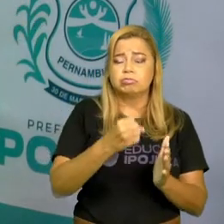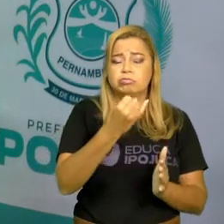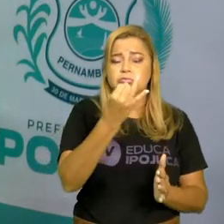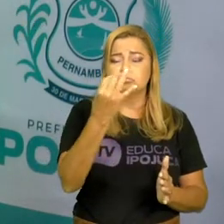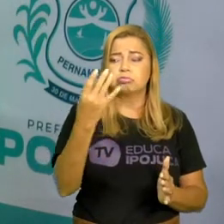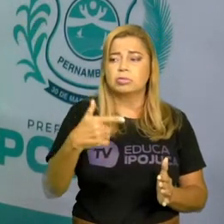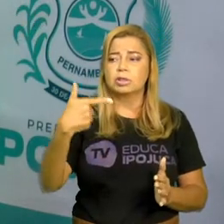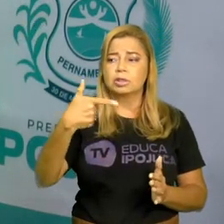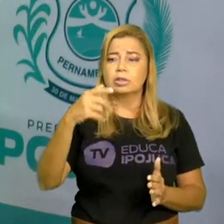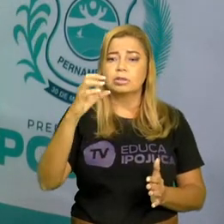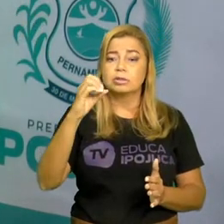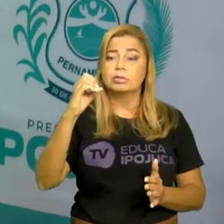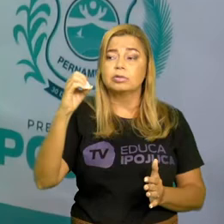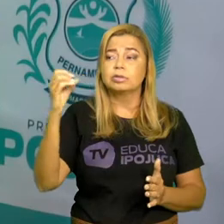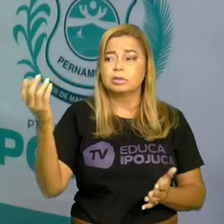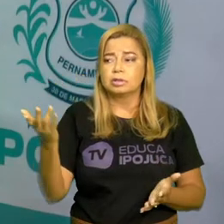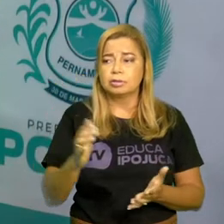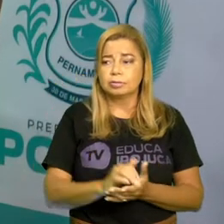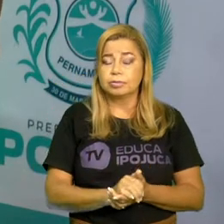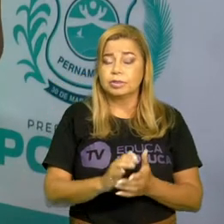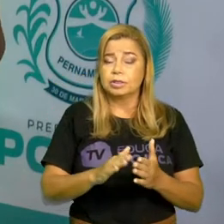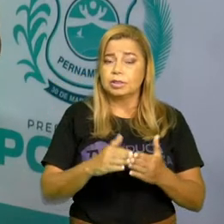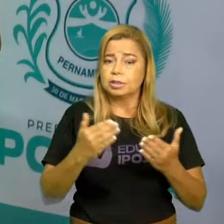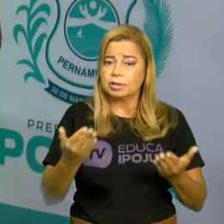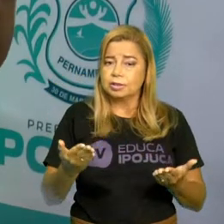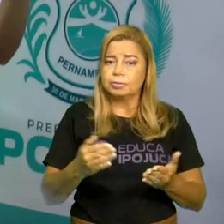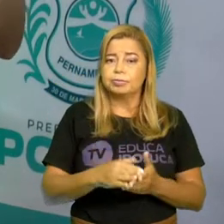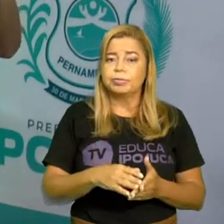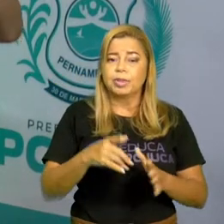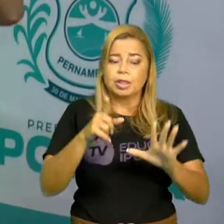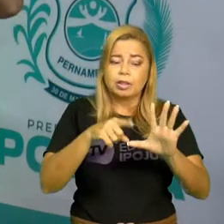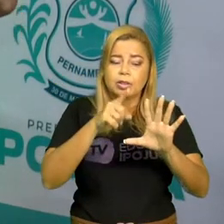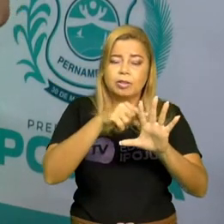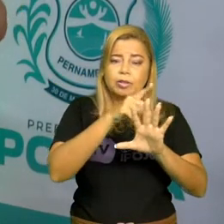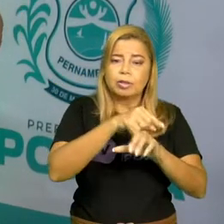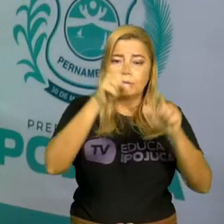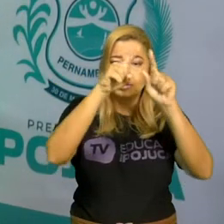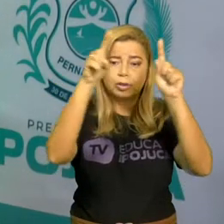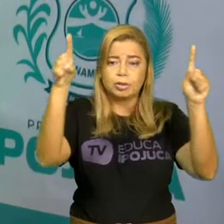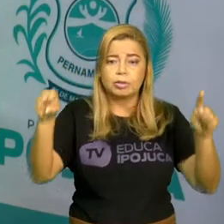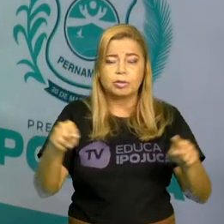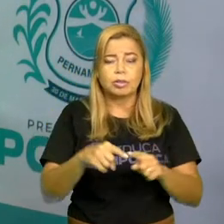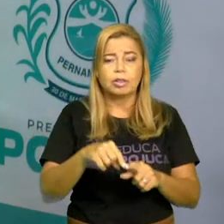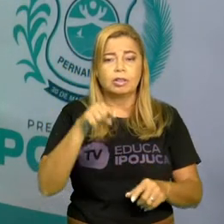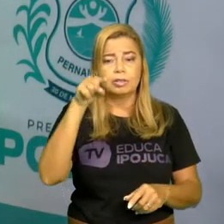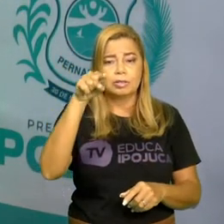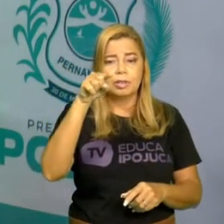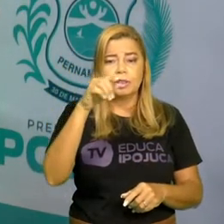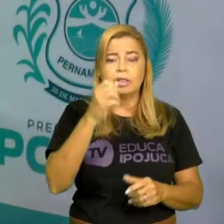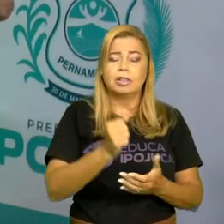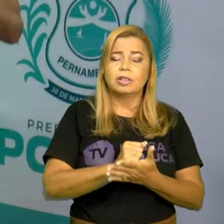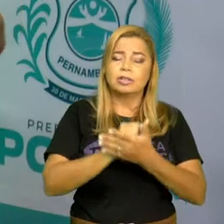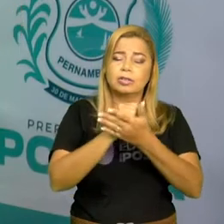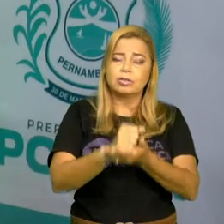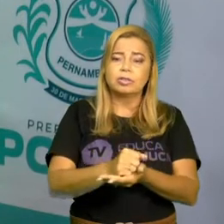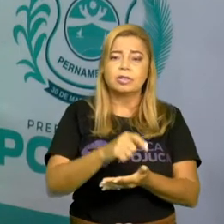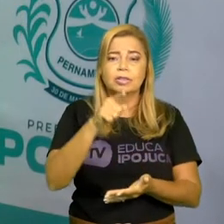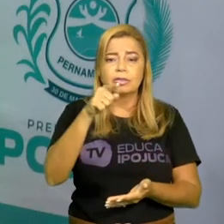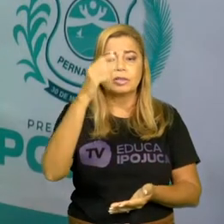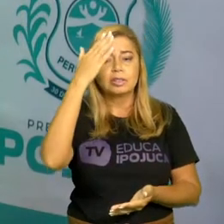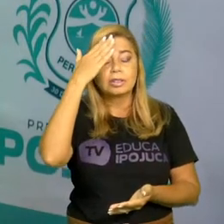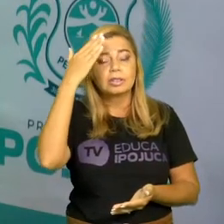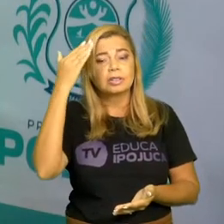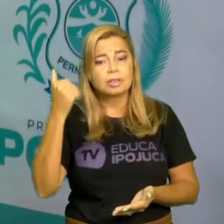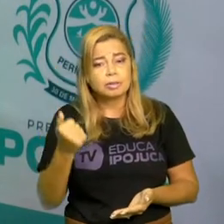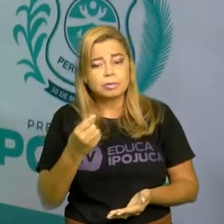a entender a contagem do número, porque quando você for para as operações, responder aquelas